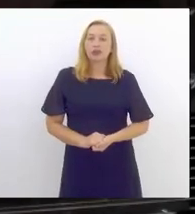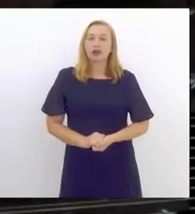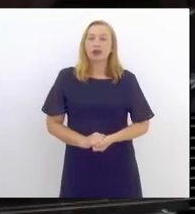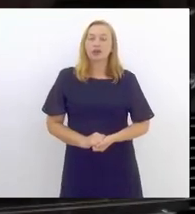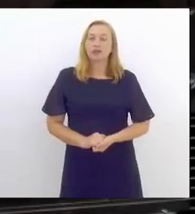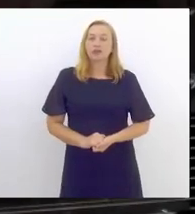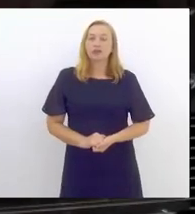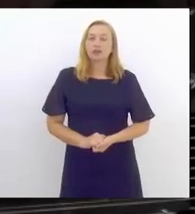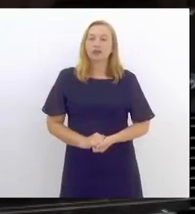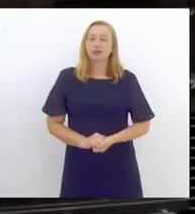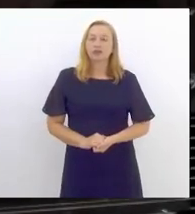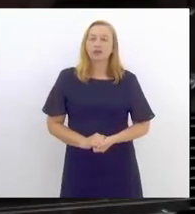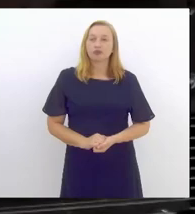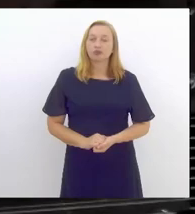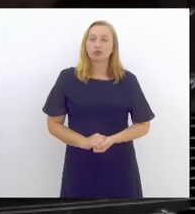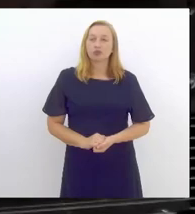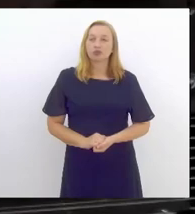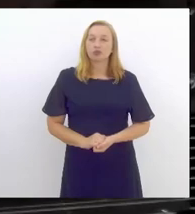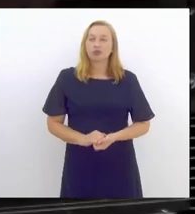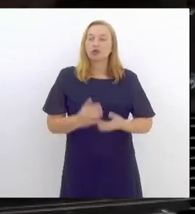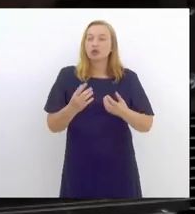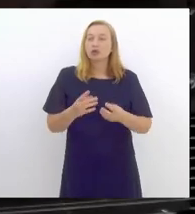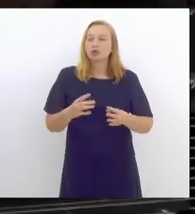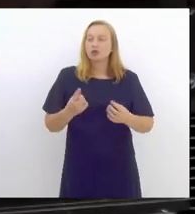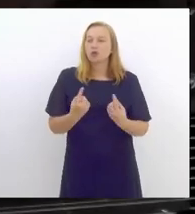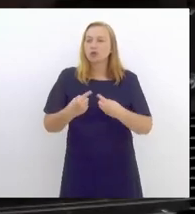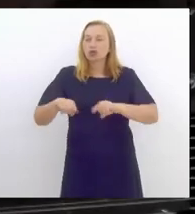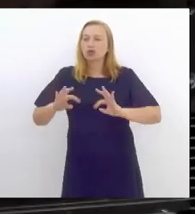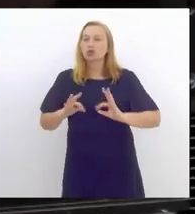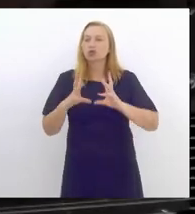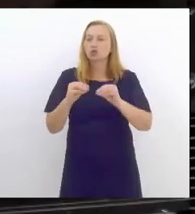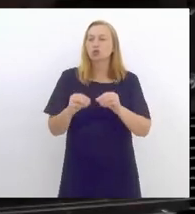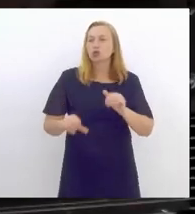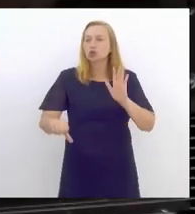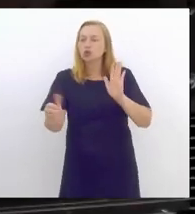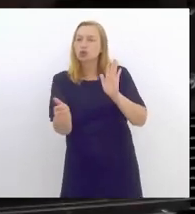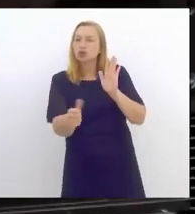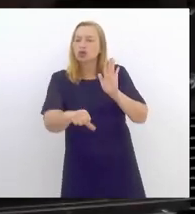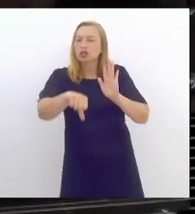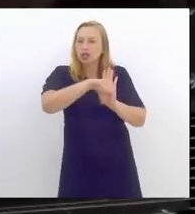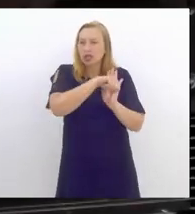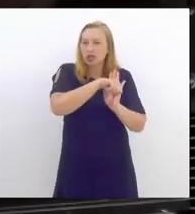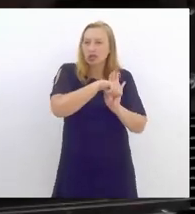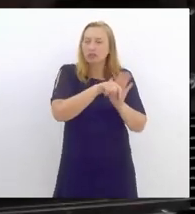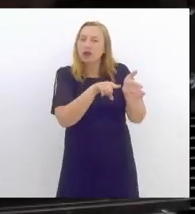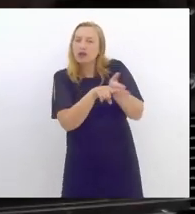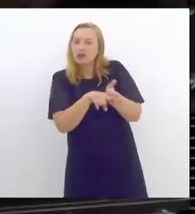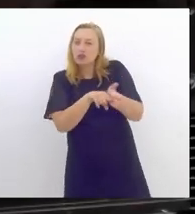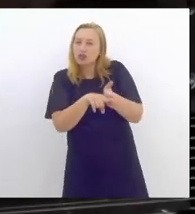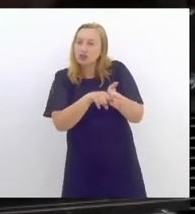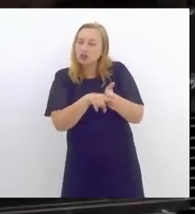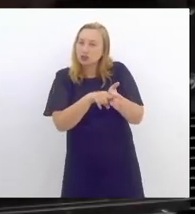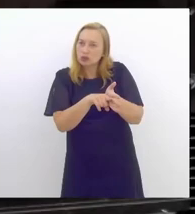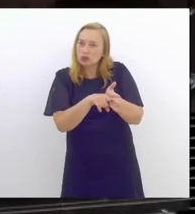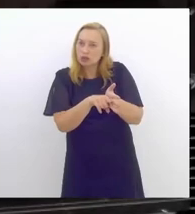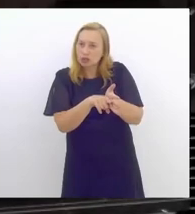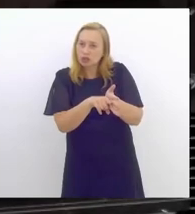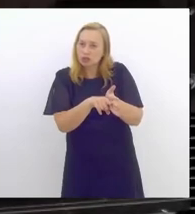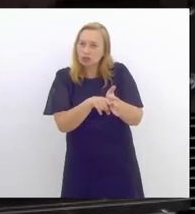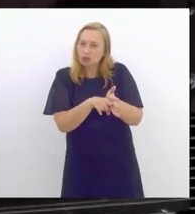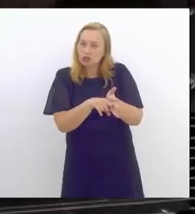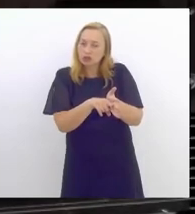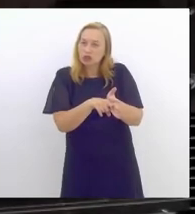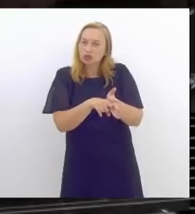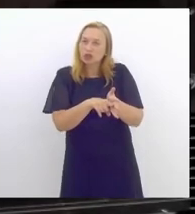claro de combater todo e qualquer tipo de crime, a investigação e a atuação irrepreensível das forças de